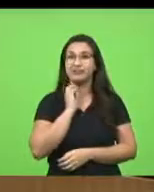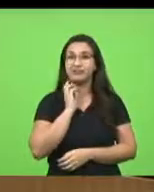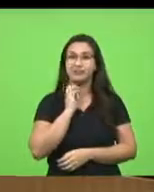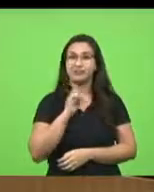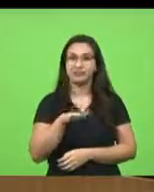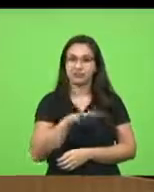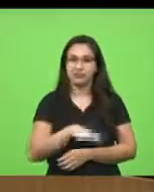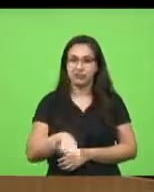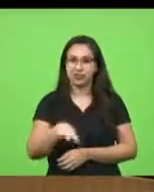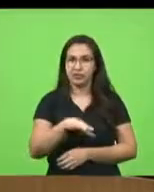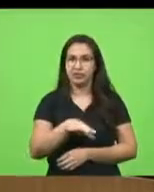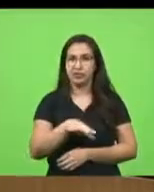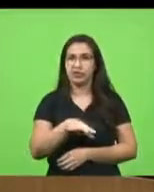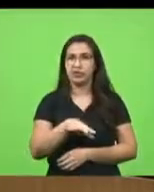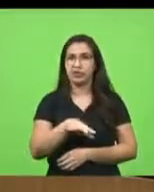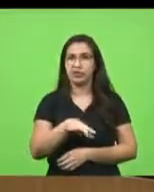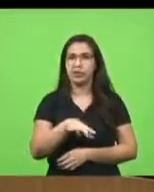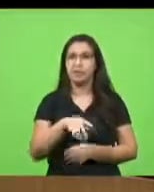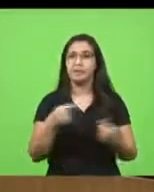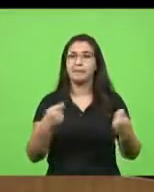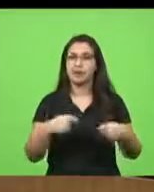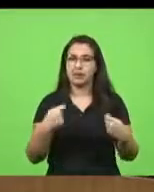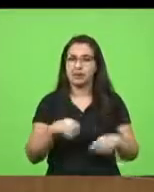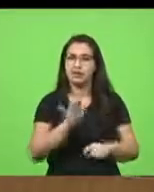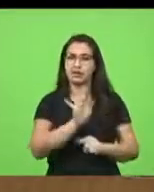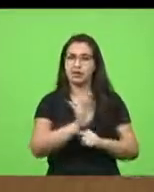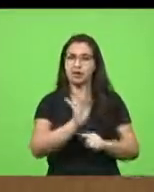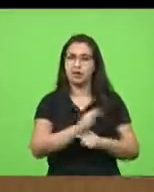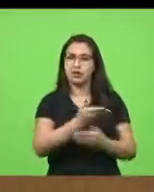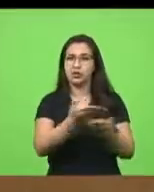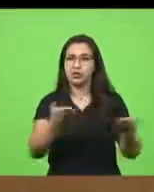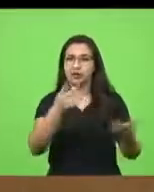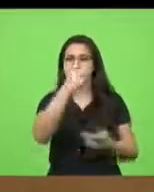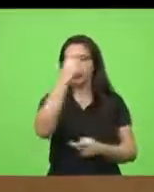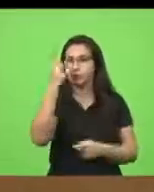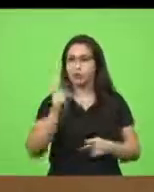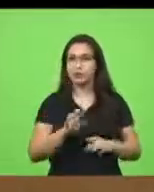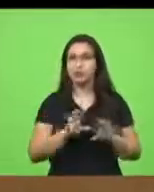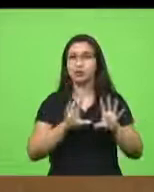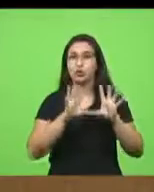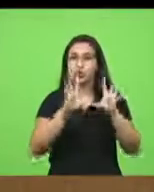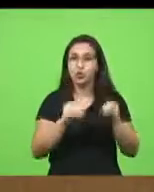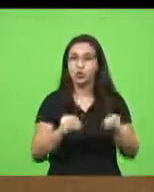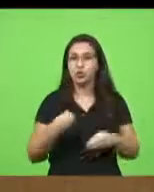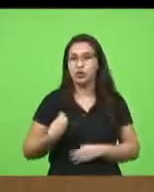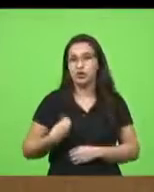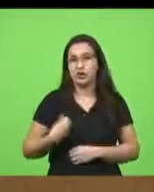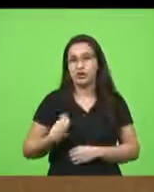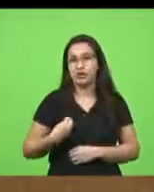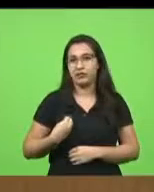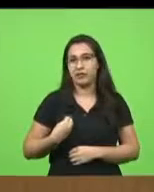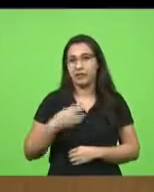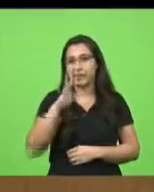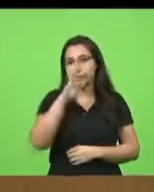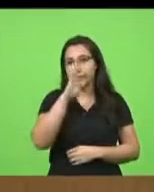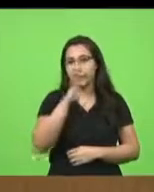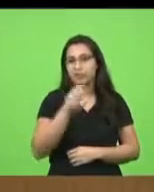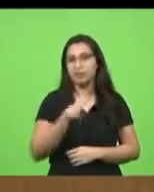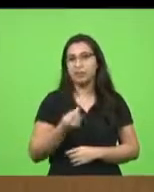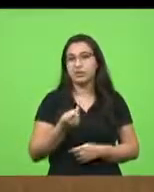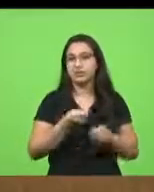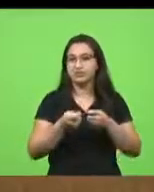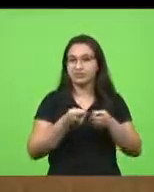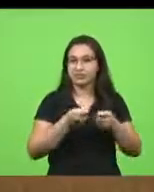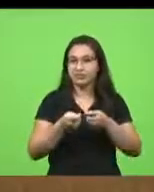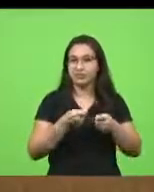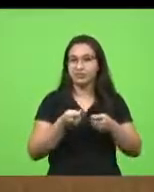que auxiliar as pessoas em todos os seus aspectos. E o aspecto econômico, com caixa, com